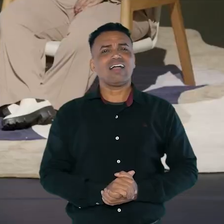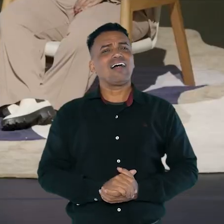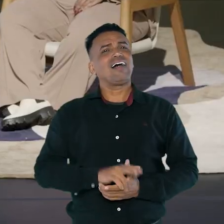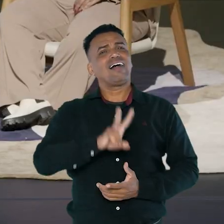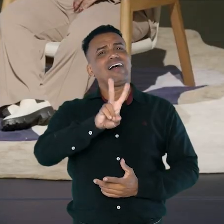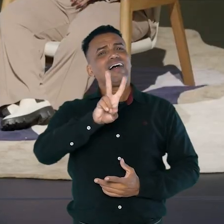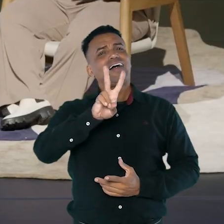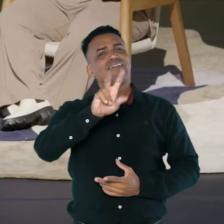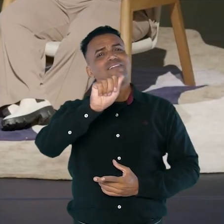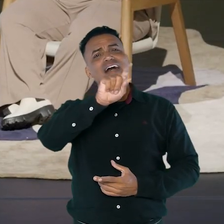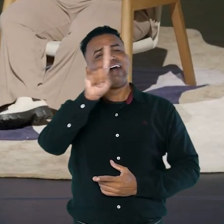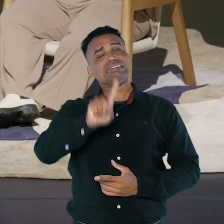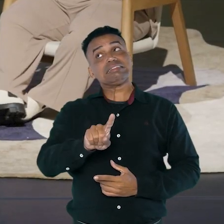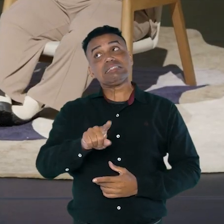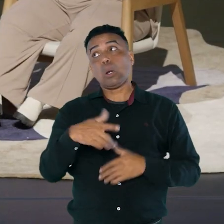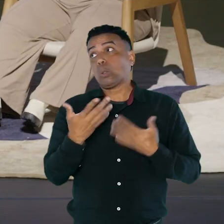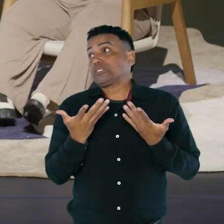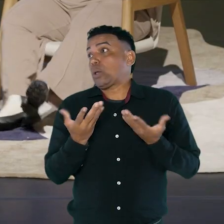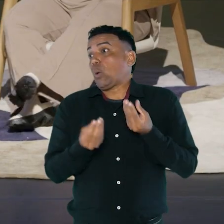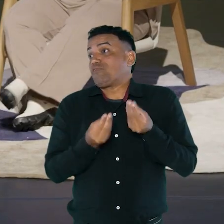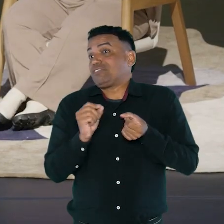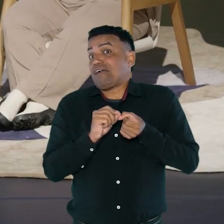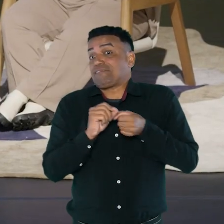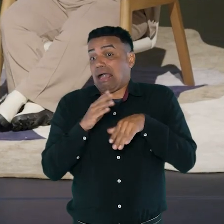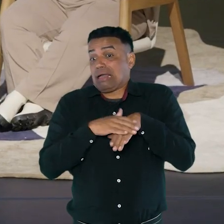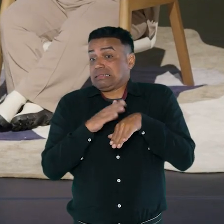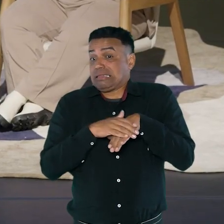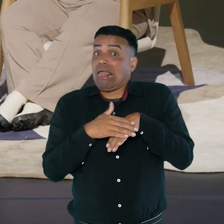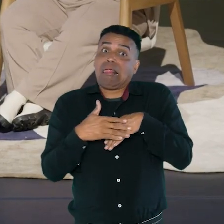Sérgio, eu não sei o que você vai fazer.